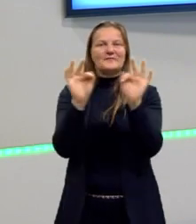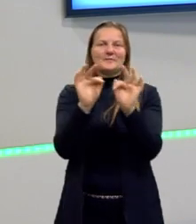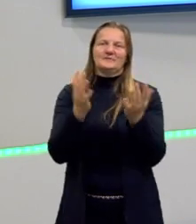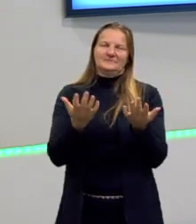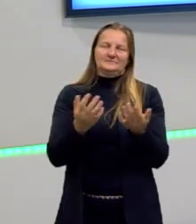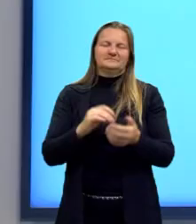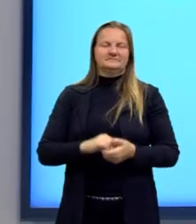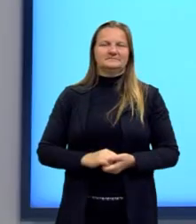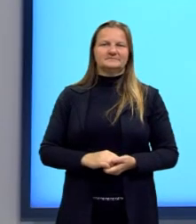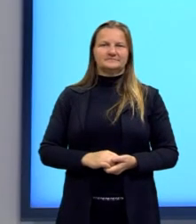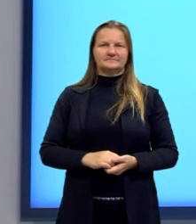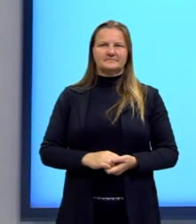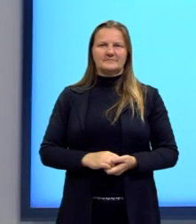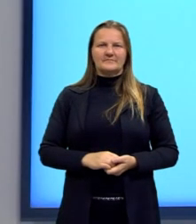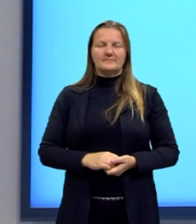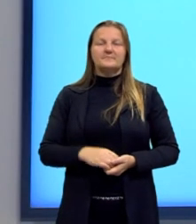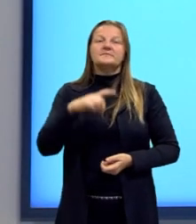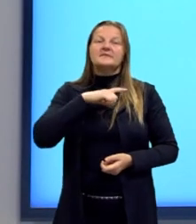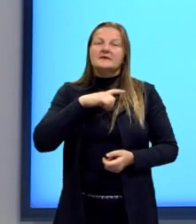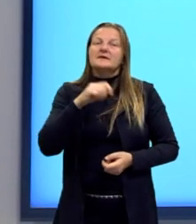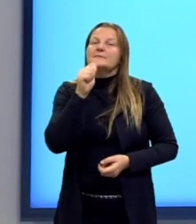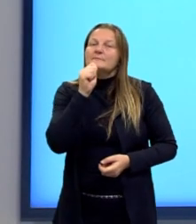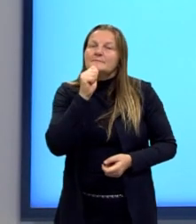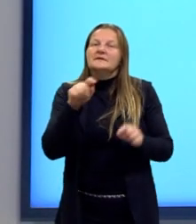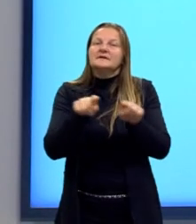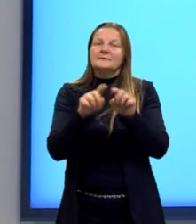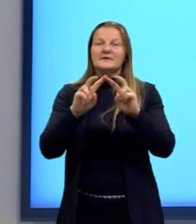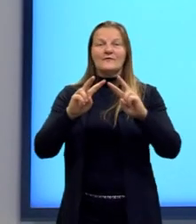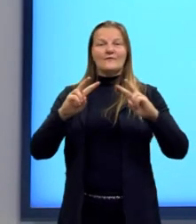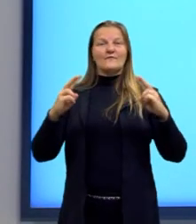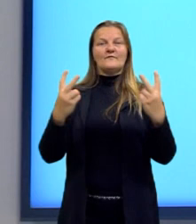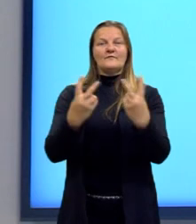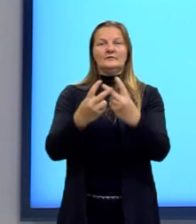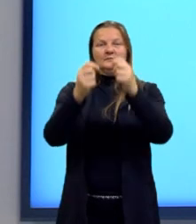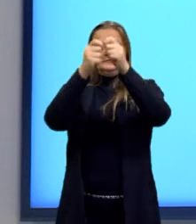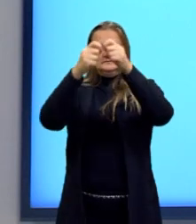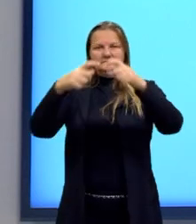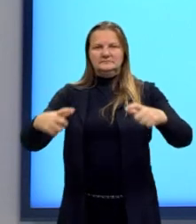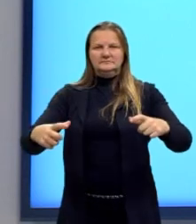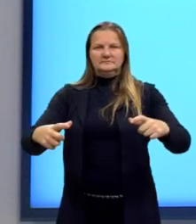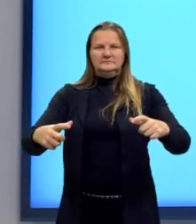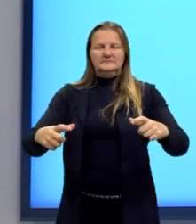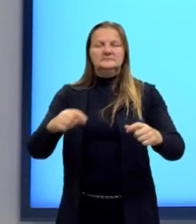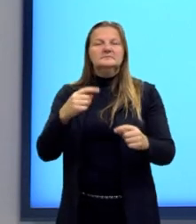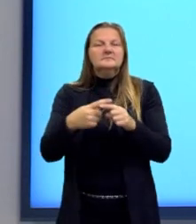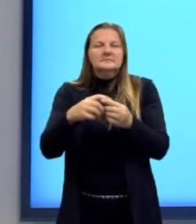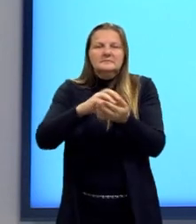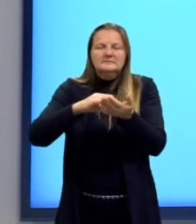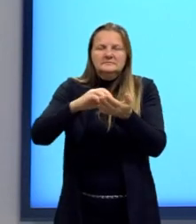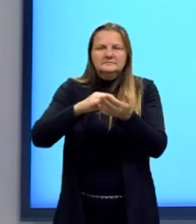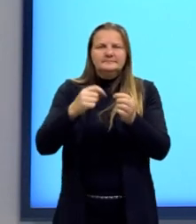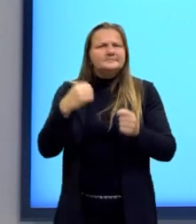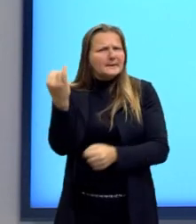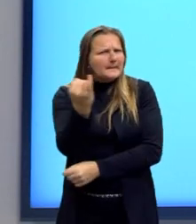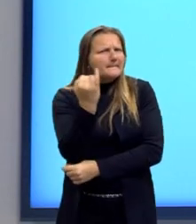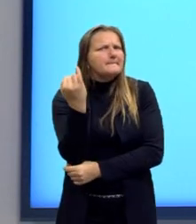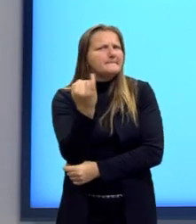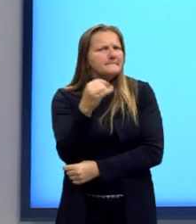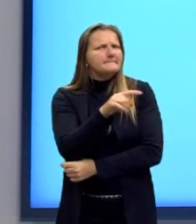total bom e nós temos ainda o volume de um cone ele é um cálculo então de grande